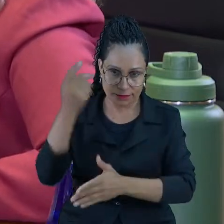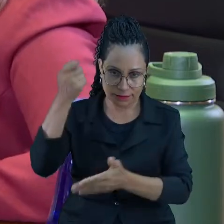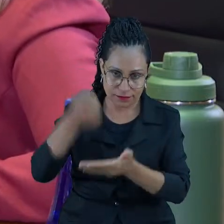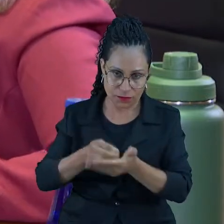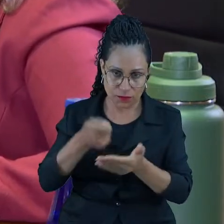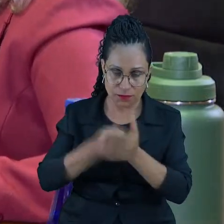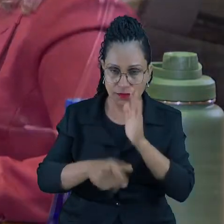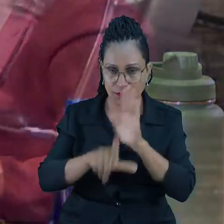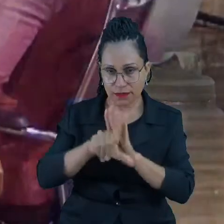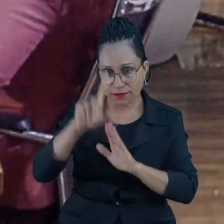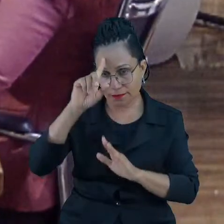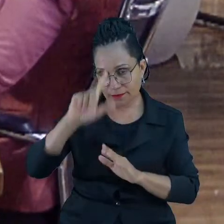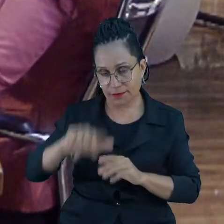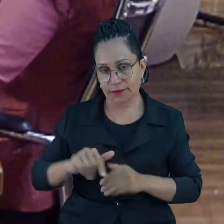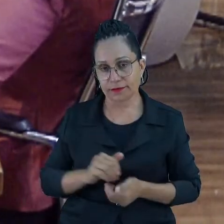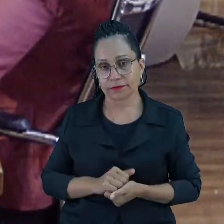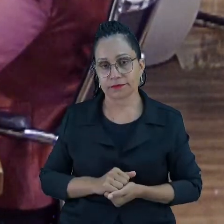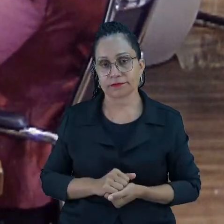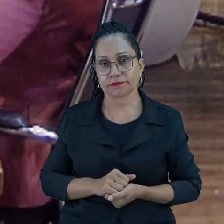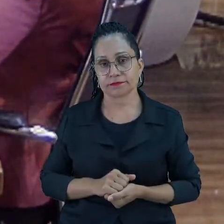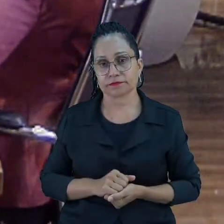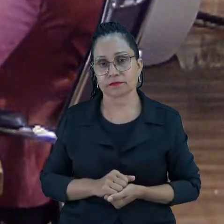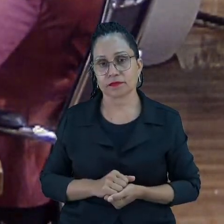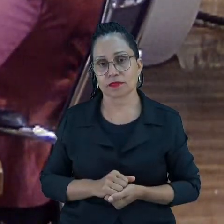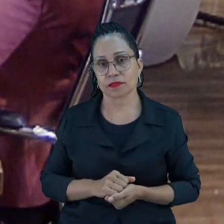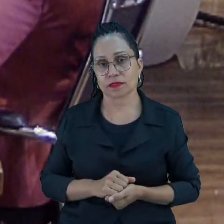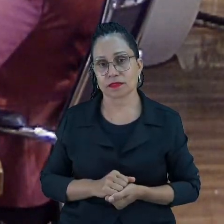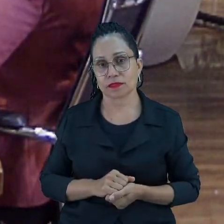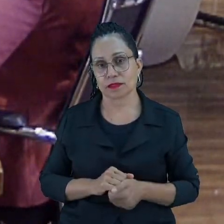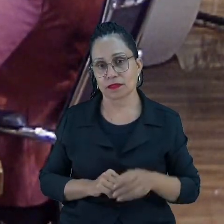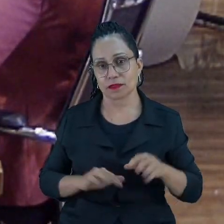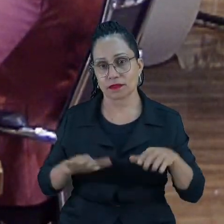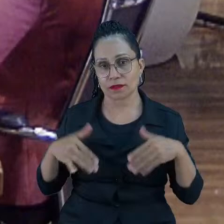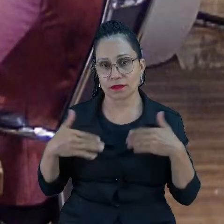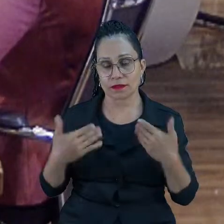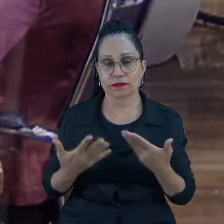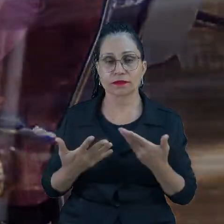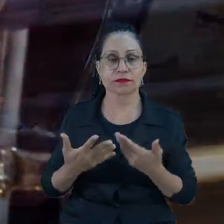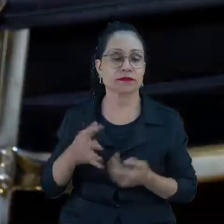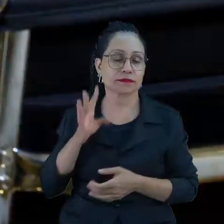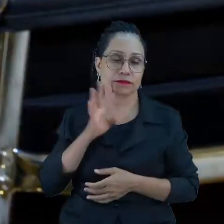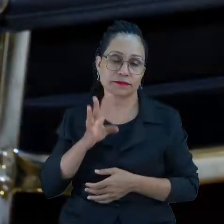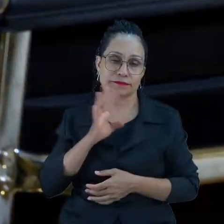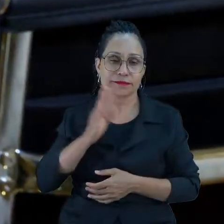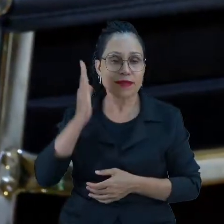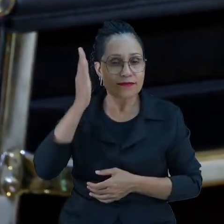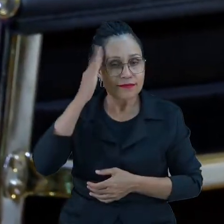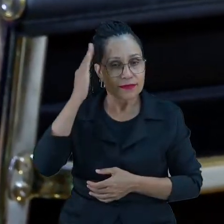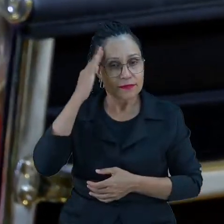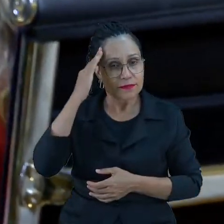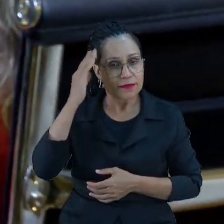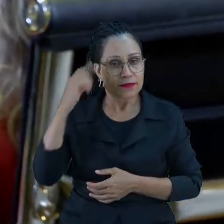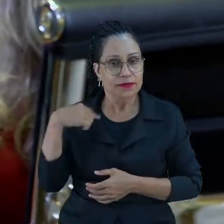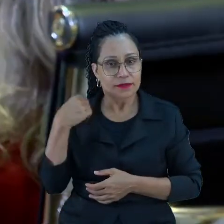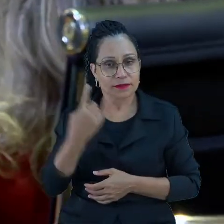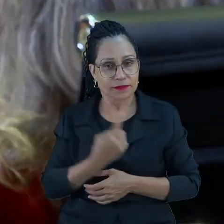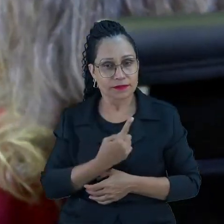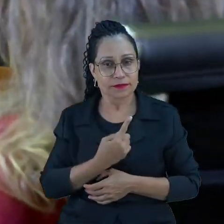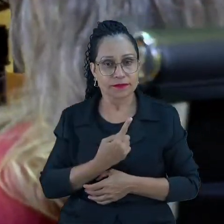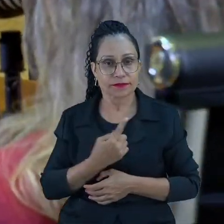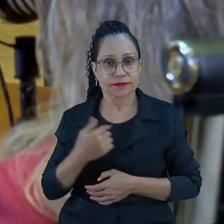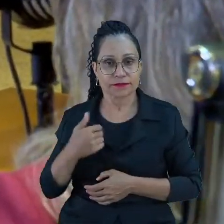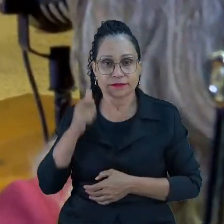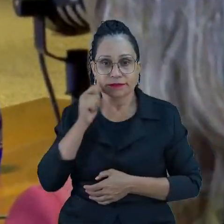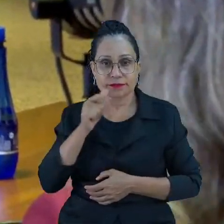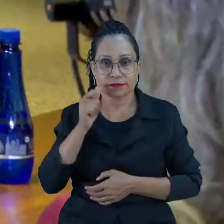lei determina. É muito bacana, né? A gente, quando está do outro lado, saber, né, que nós, enfim, como mulher